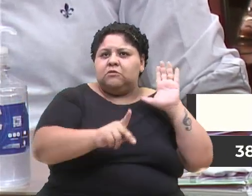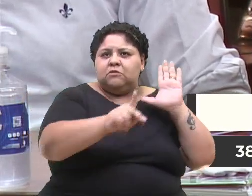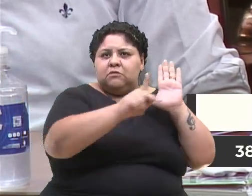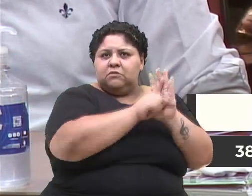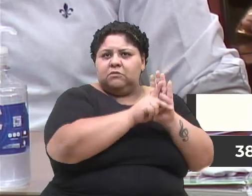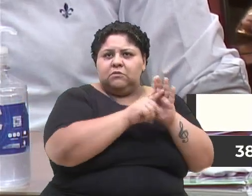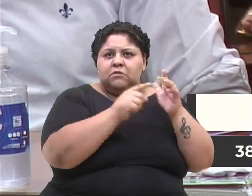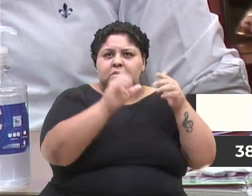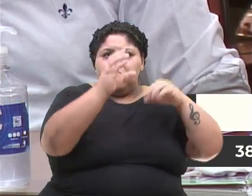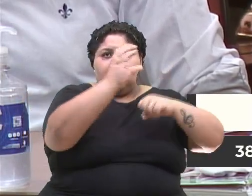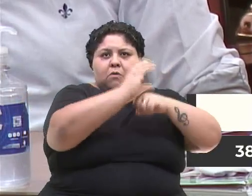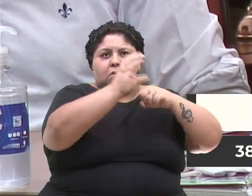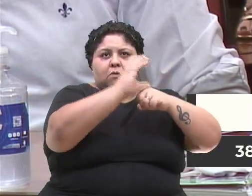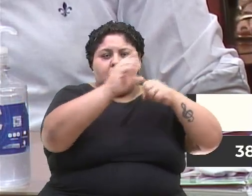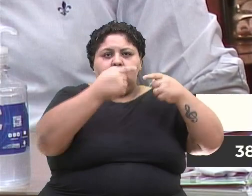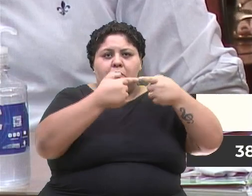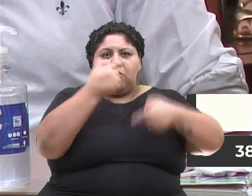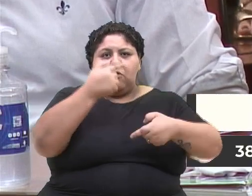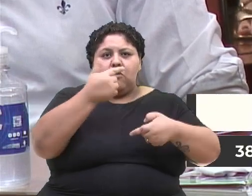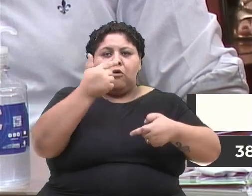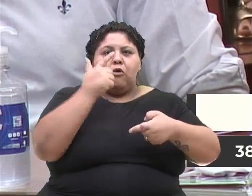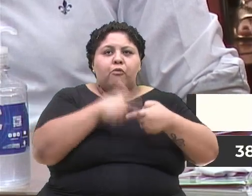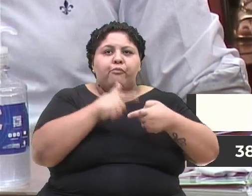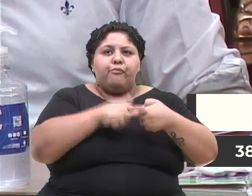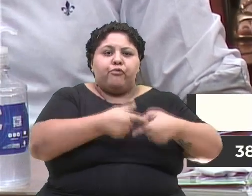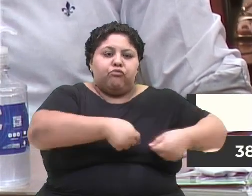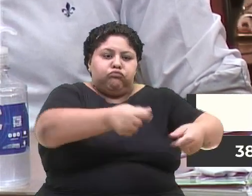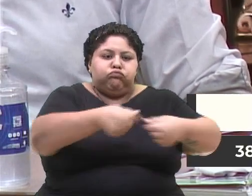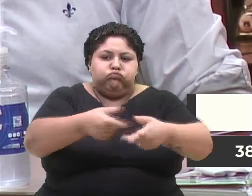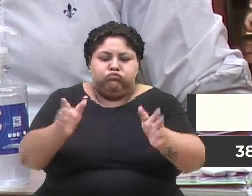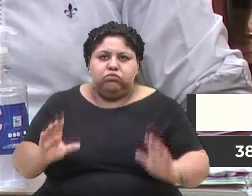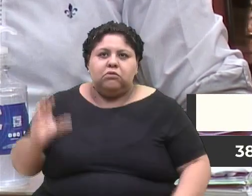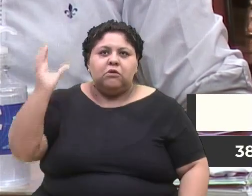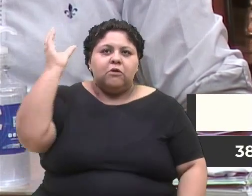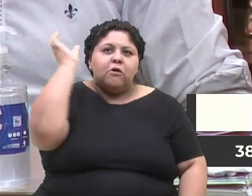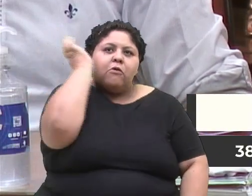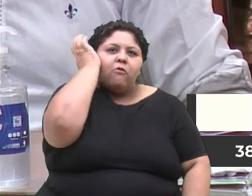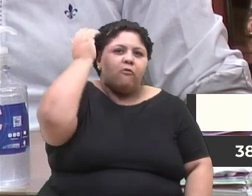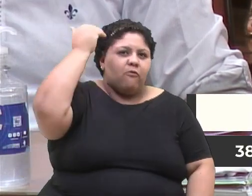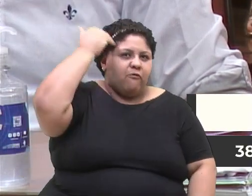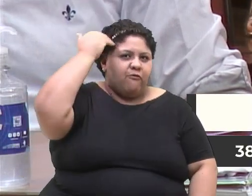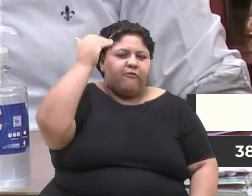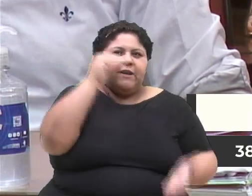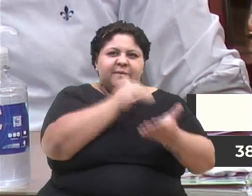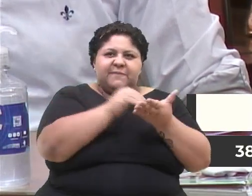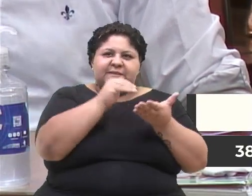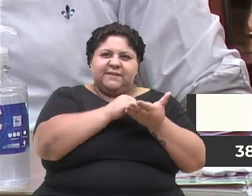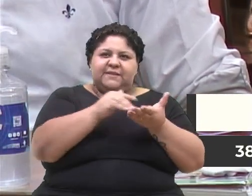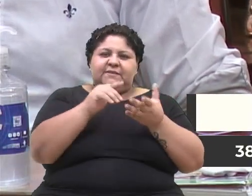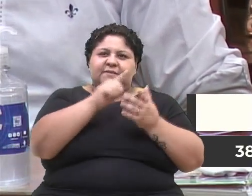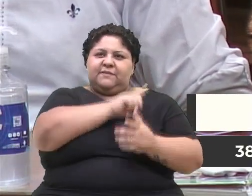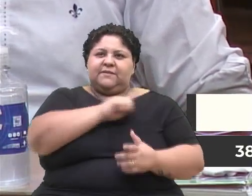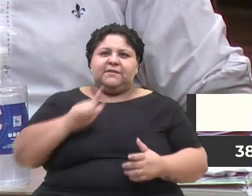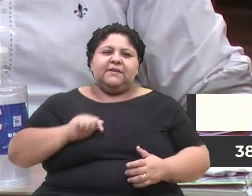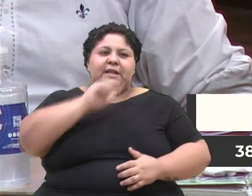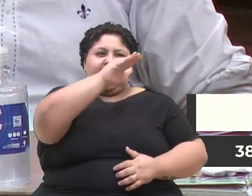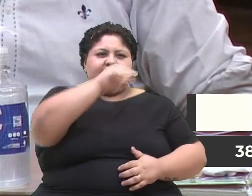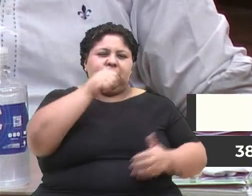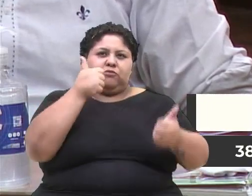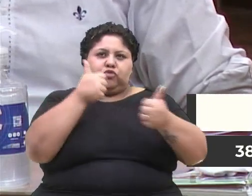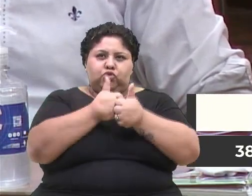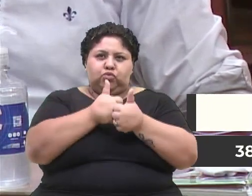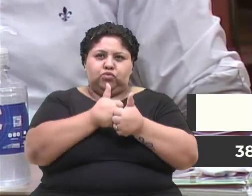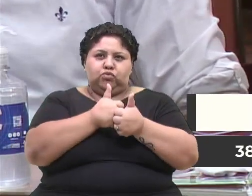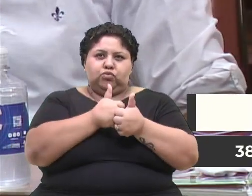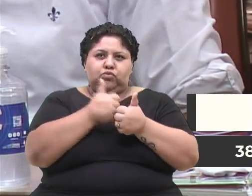fosse ver também, porque a gente causava despesa. O Felipe, na época, era secretário de governo, na época do Alceu, ele me chamou lá junto com o procurador do